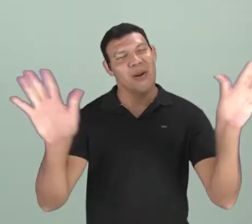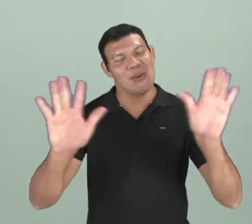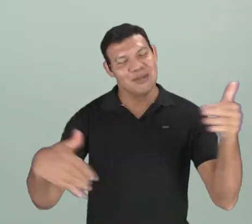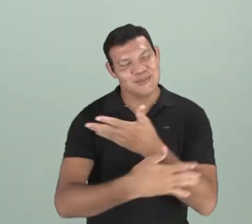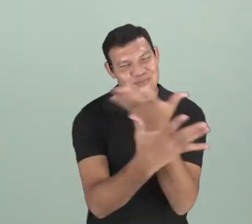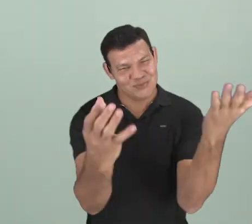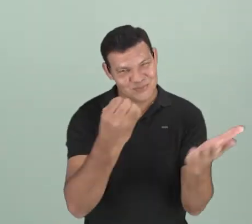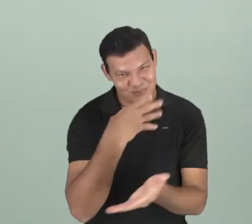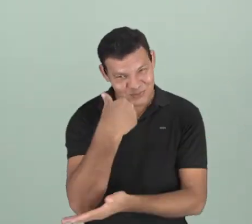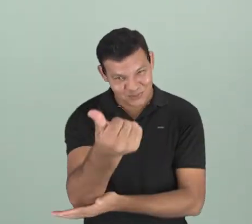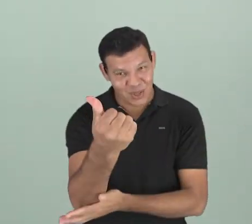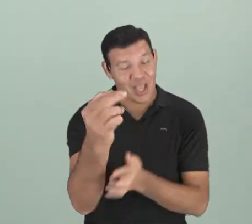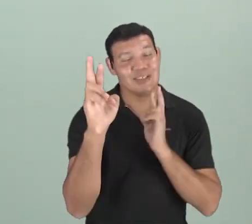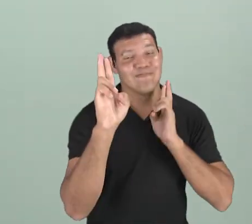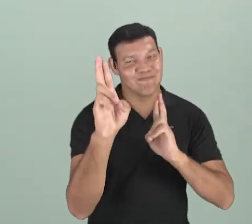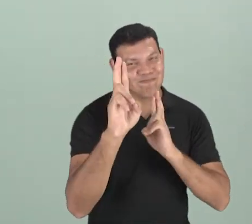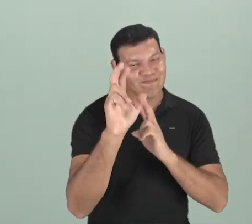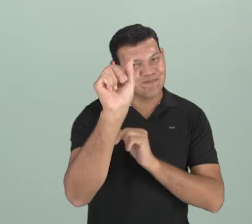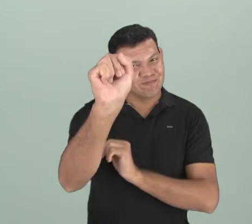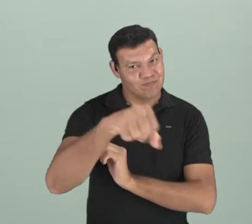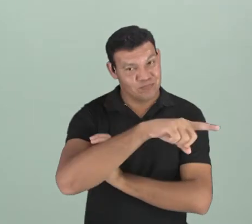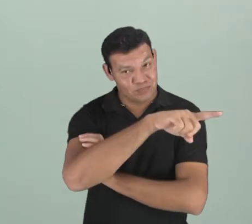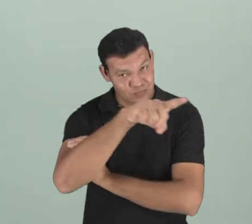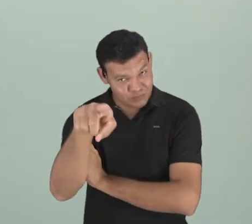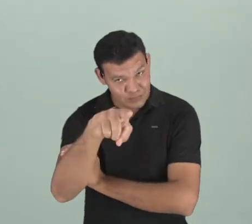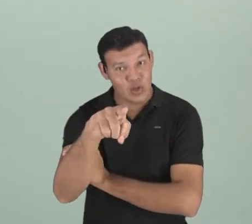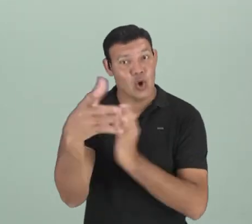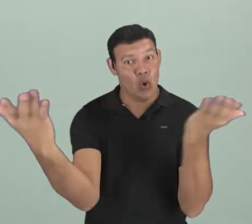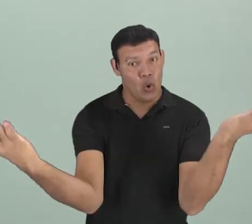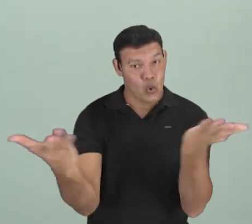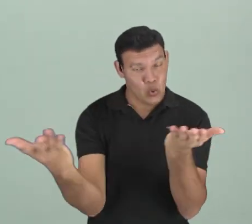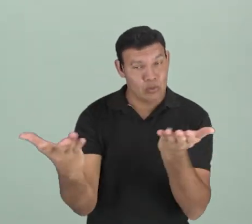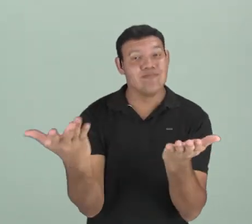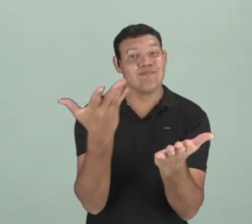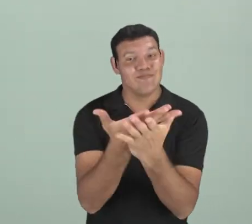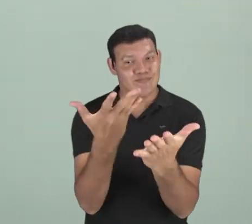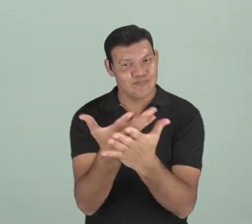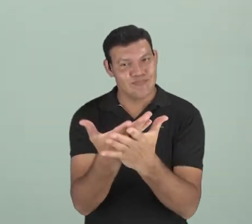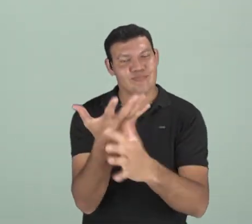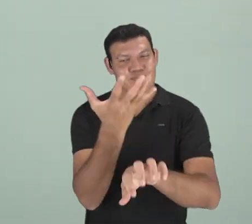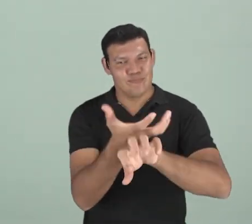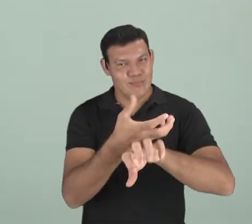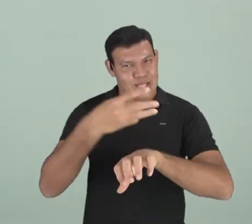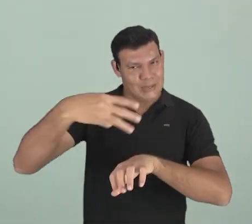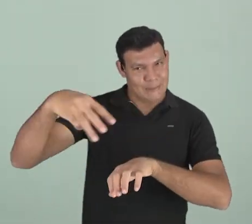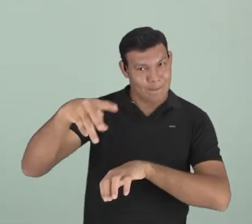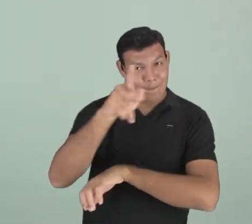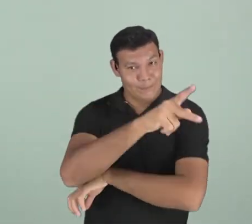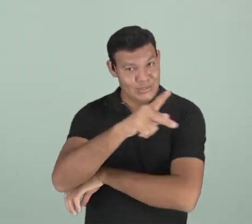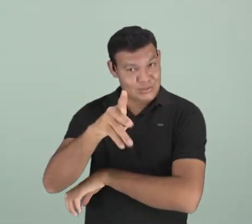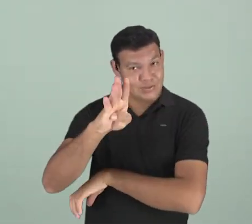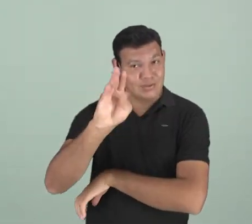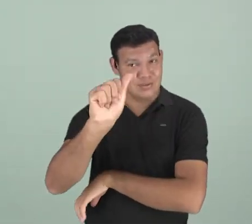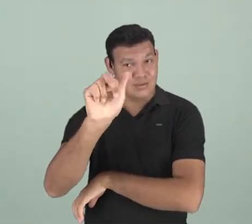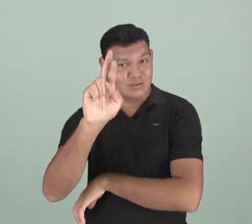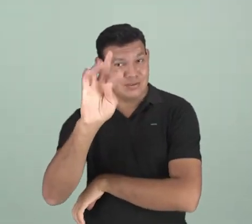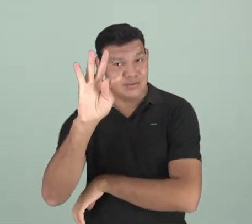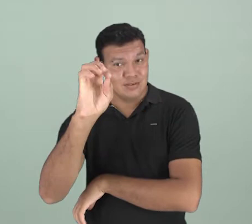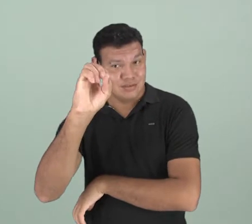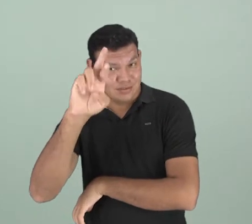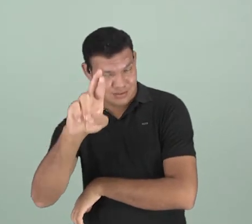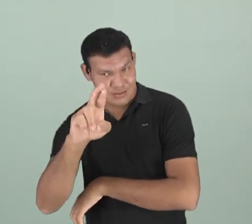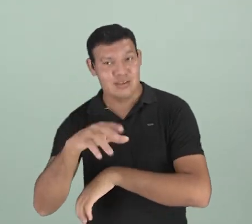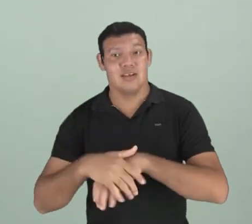Olá pessoal, tudo bem? Eu espero que esteja tudo bem com vocês. Hoje nós vamos a mais uma aula de matemática. Meu nome é Bartô, professor de